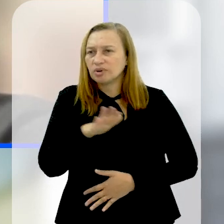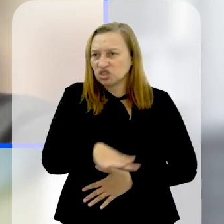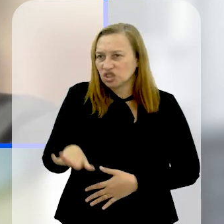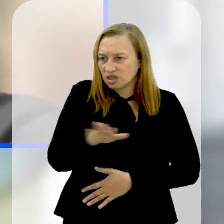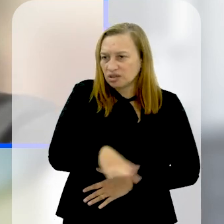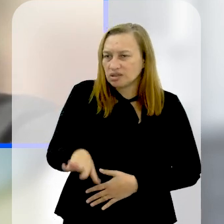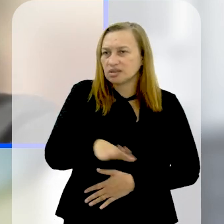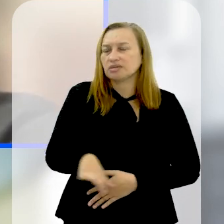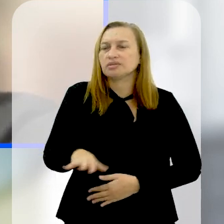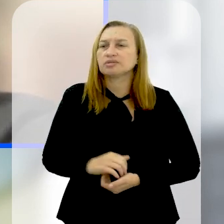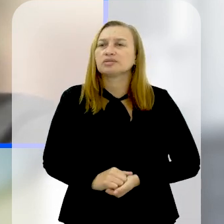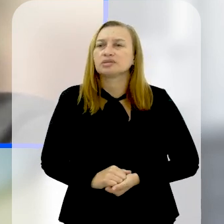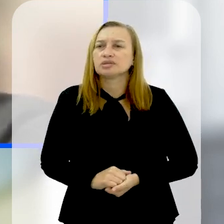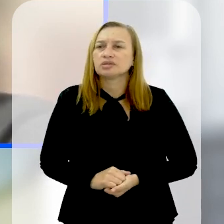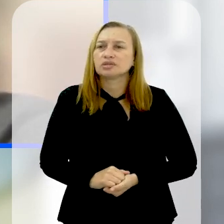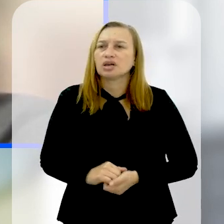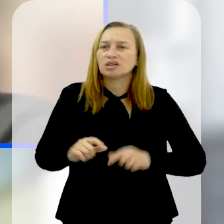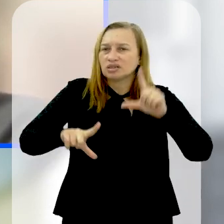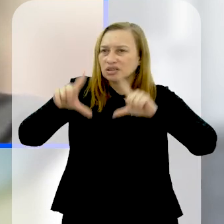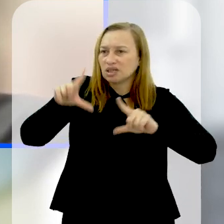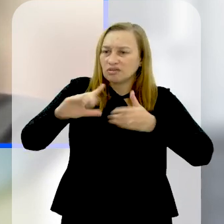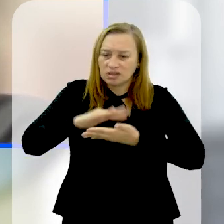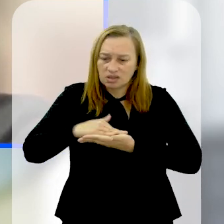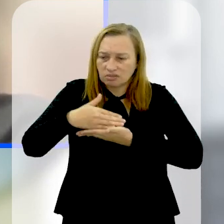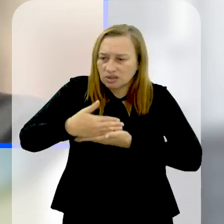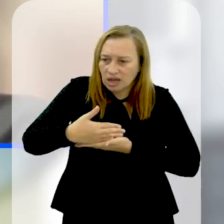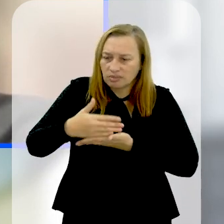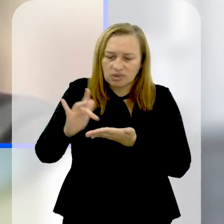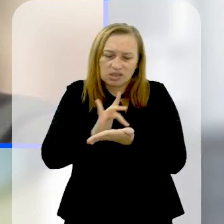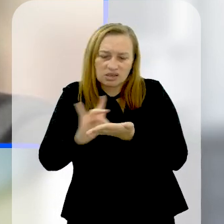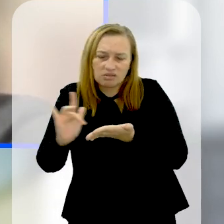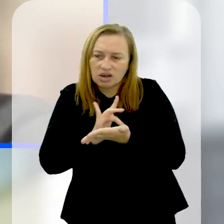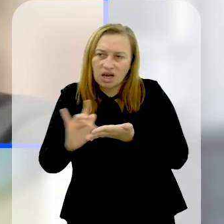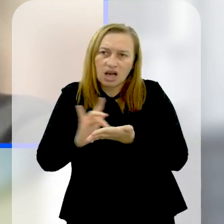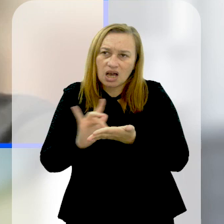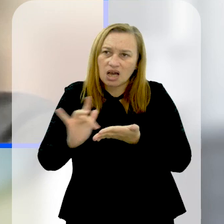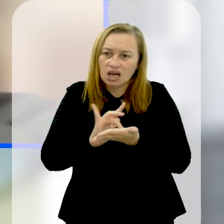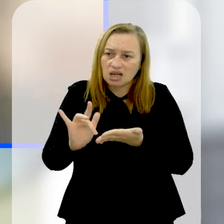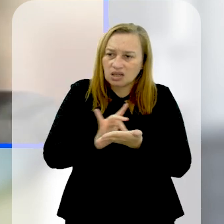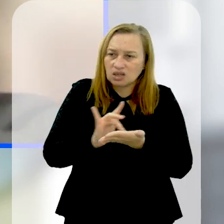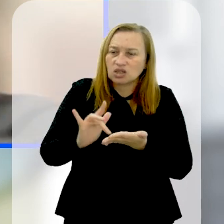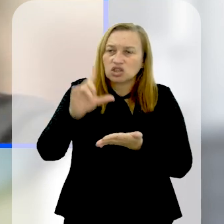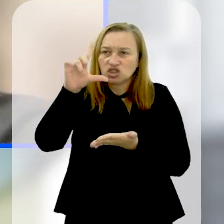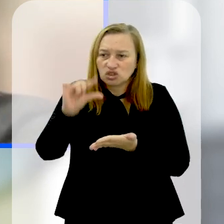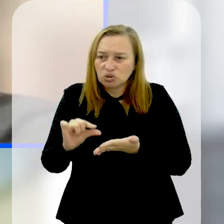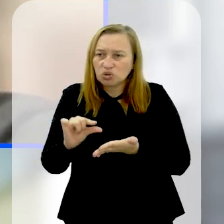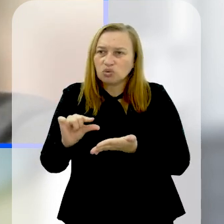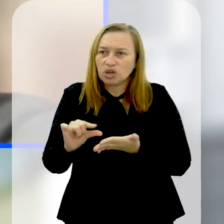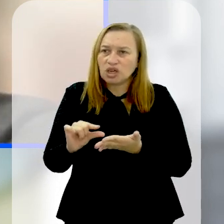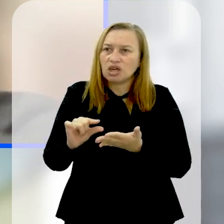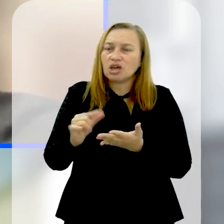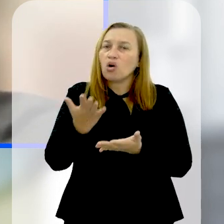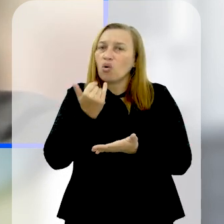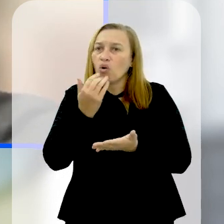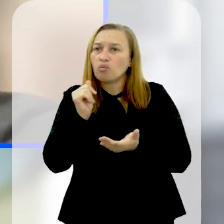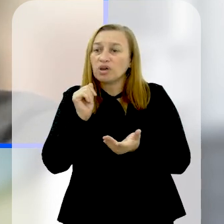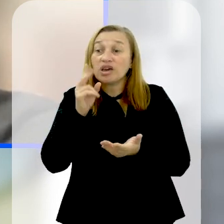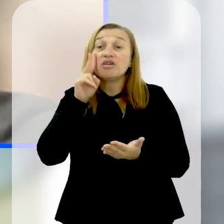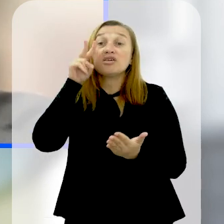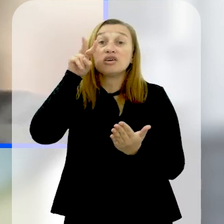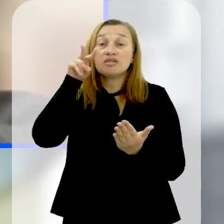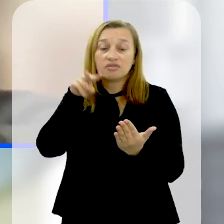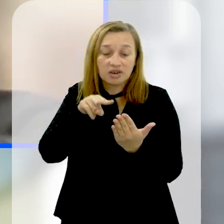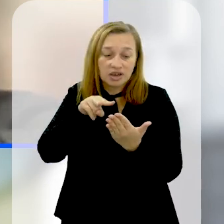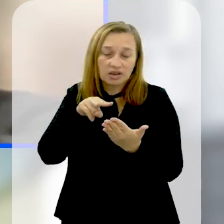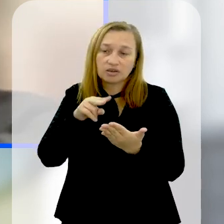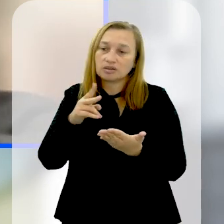tá? Para essas crianças. Tela que eu digo é televisão, tablet, celular e qualquer outro produto eletrônico que a gente tenha que